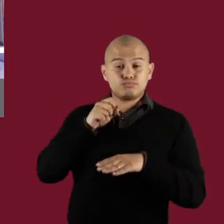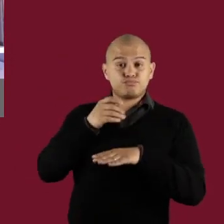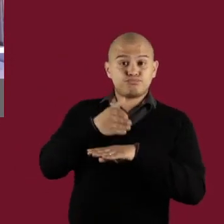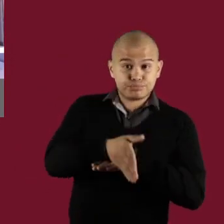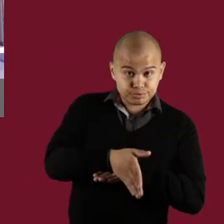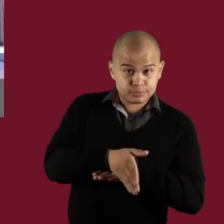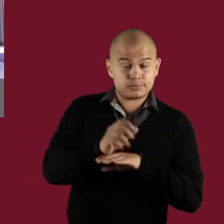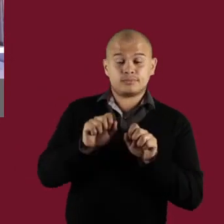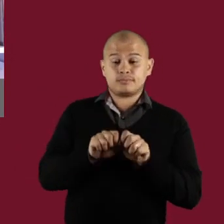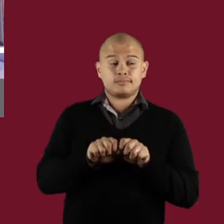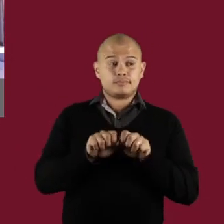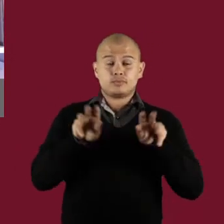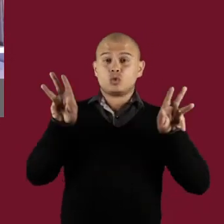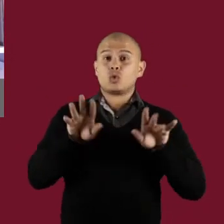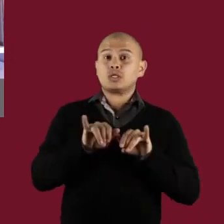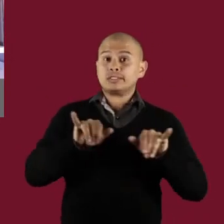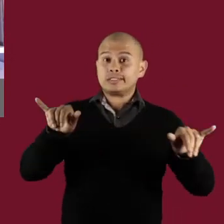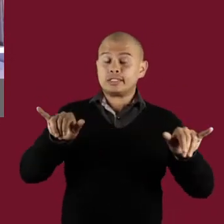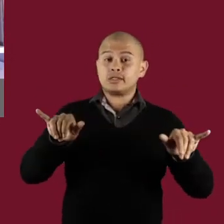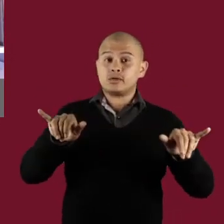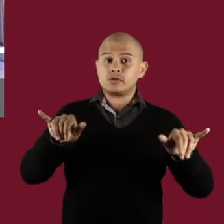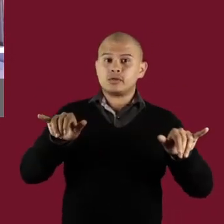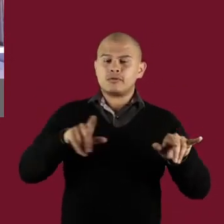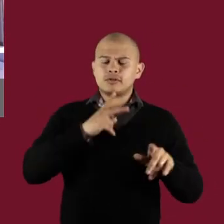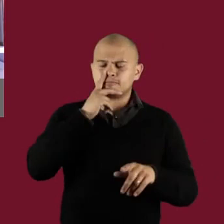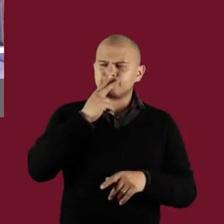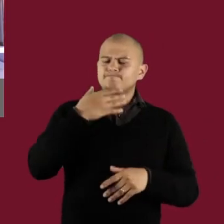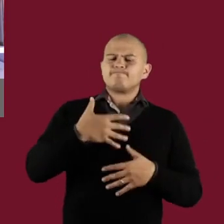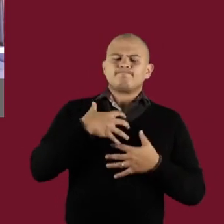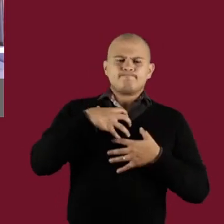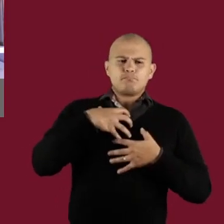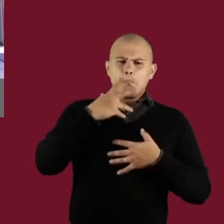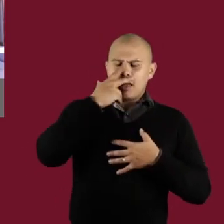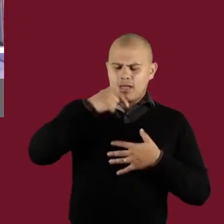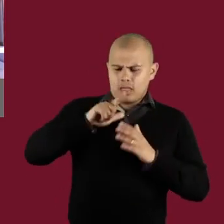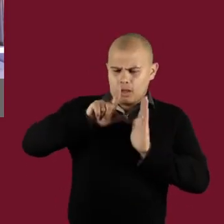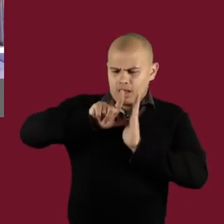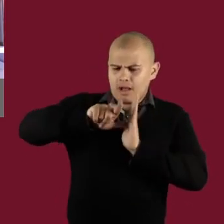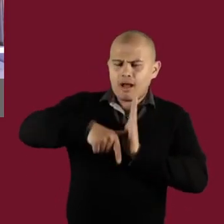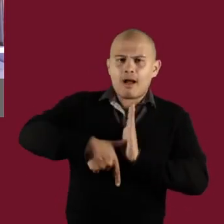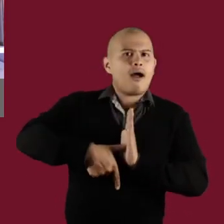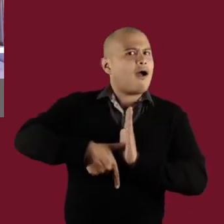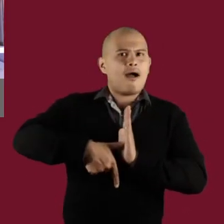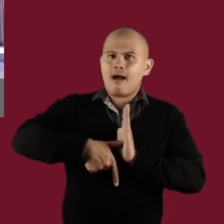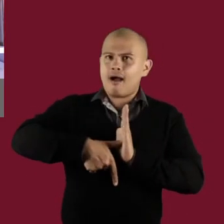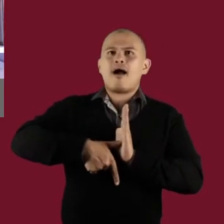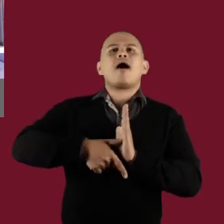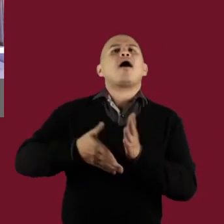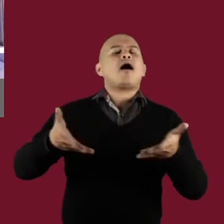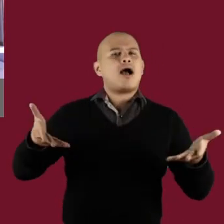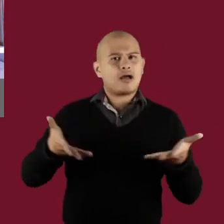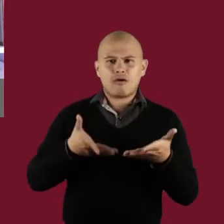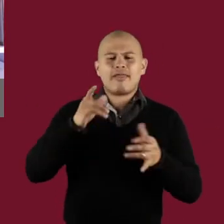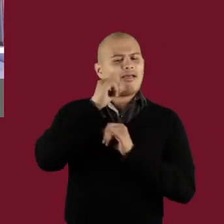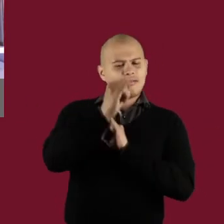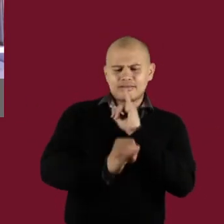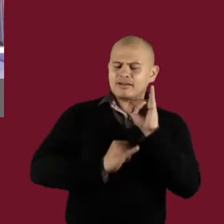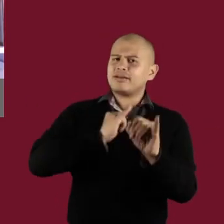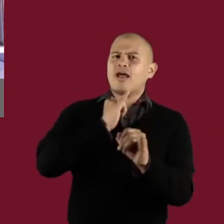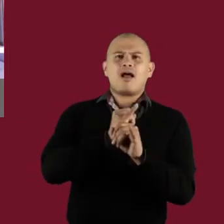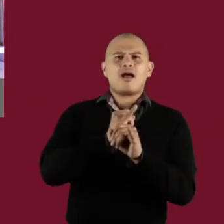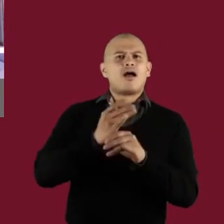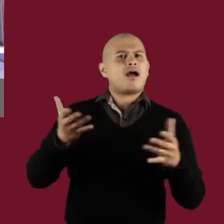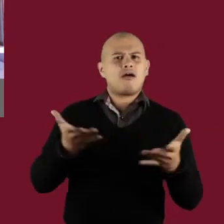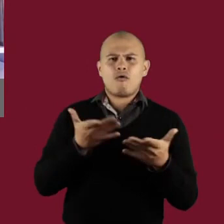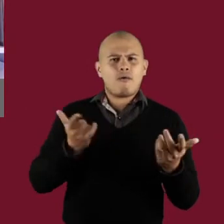rádio. Estava muito para a rádio. Então, rádio é história agora. É rádio, é internet e é apresentar